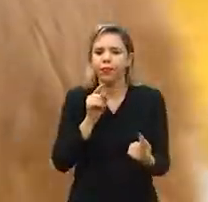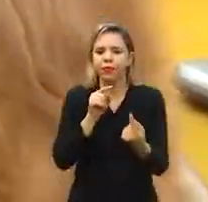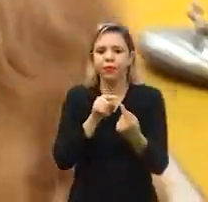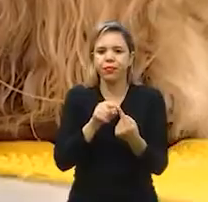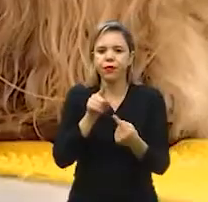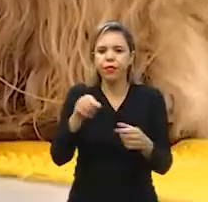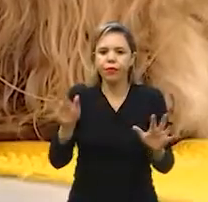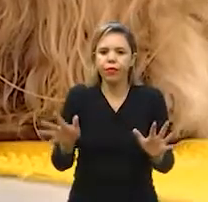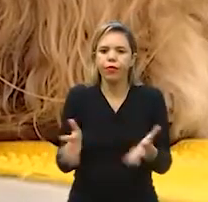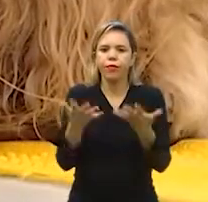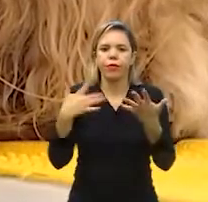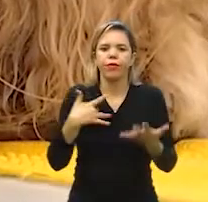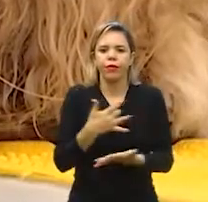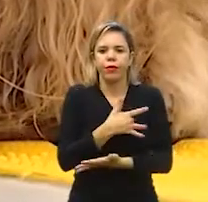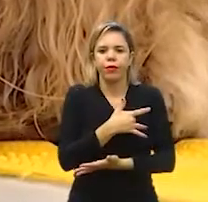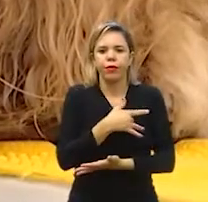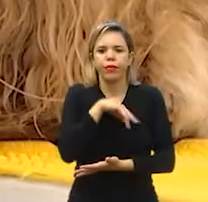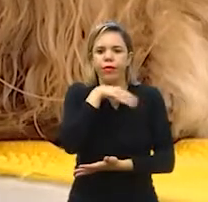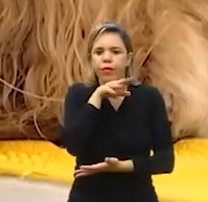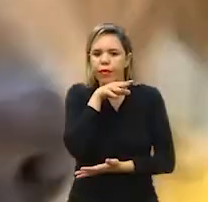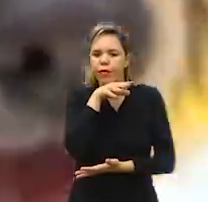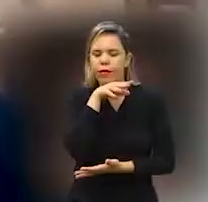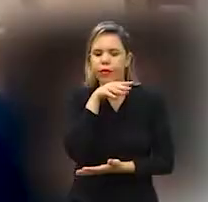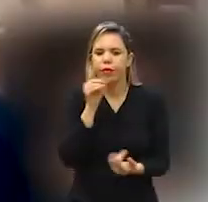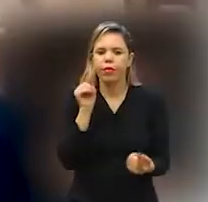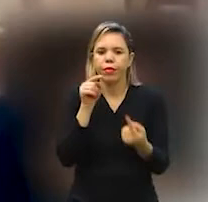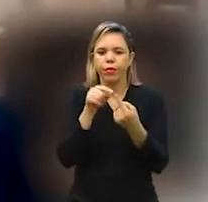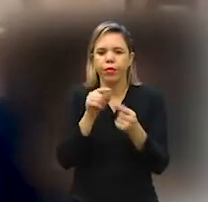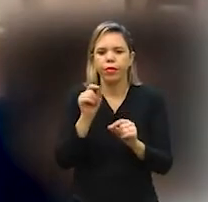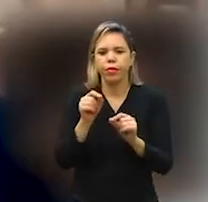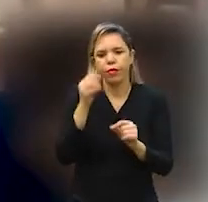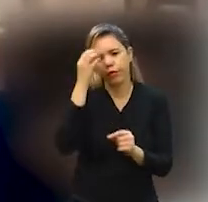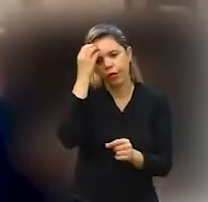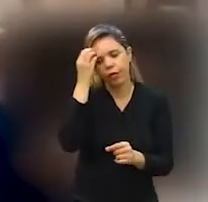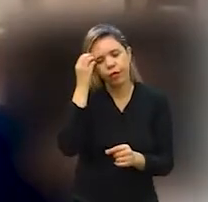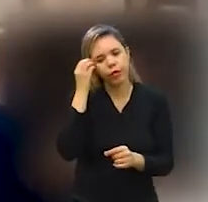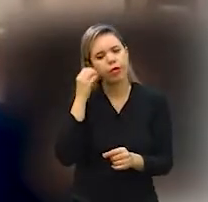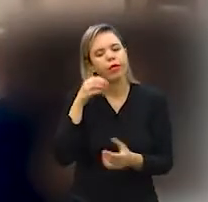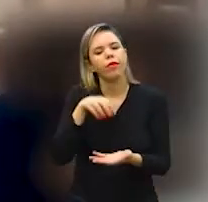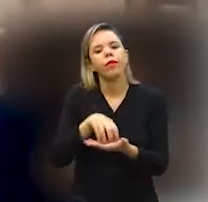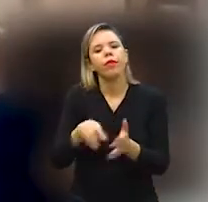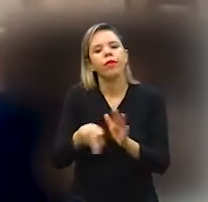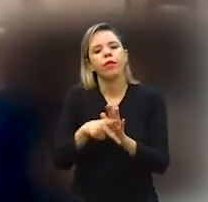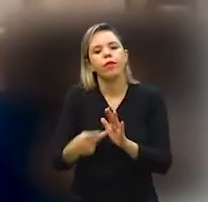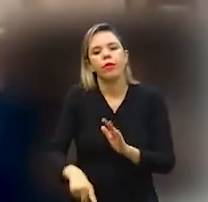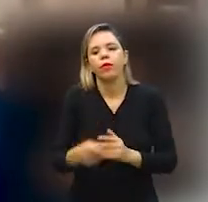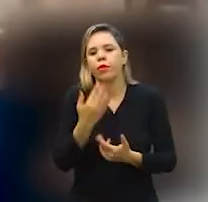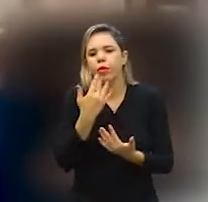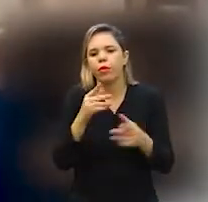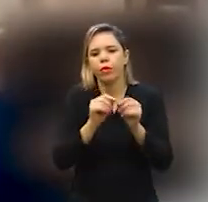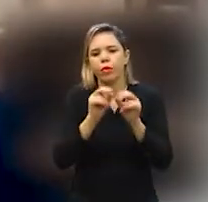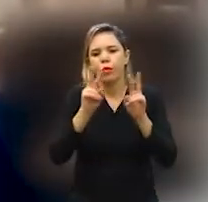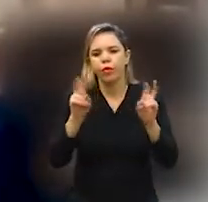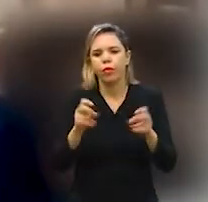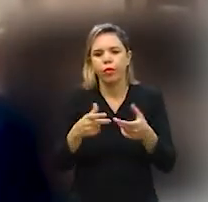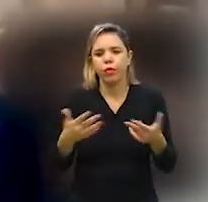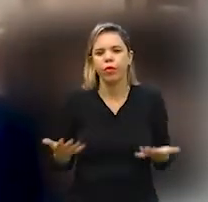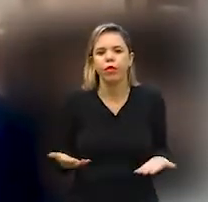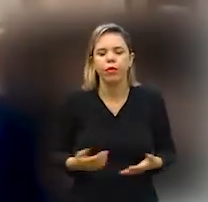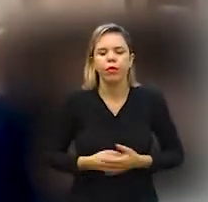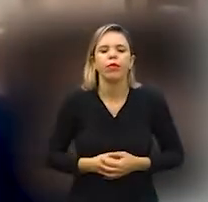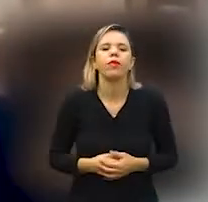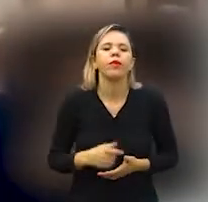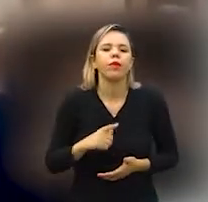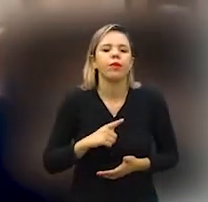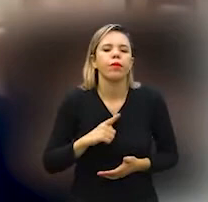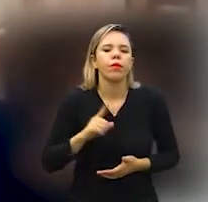animais objetivo é promover a saúde dos Pets colocar um banco de ração é falar sobre